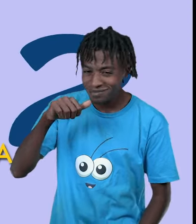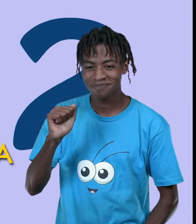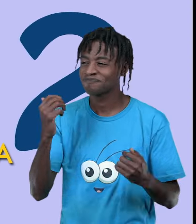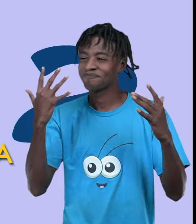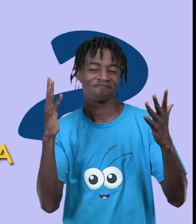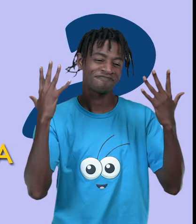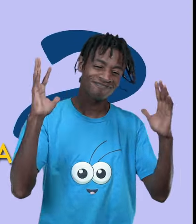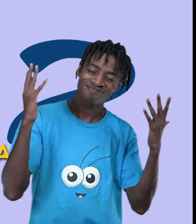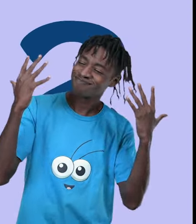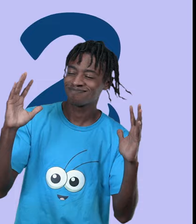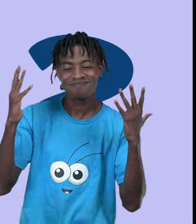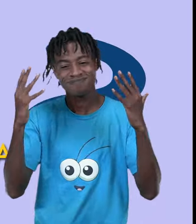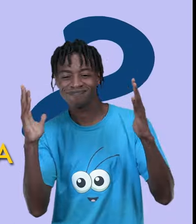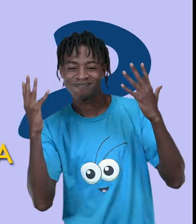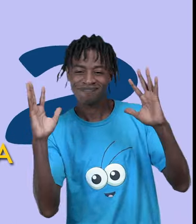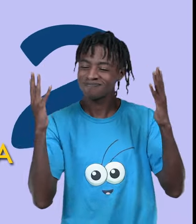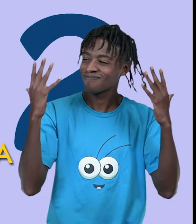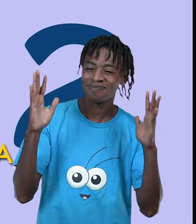Amina Viva Mariana